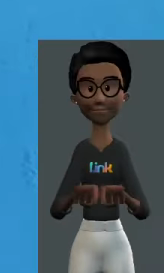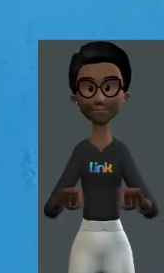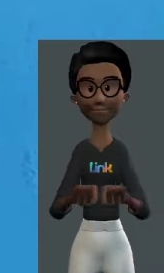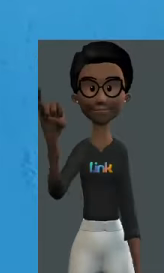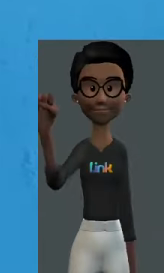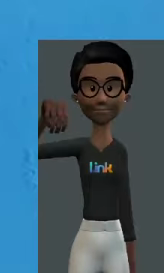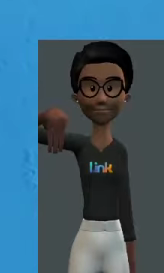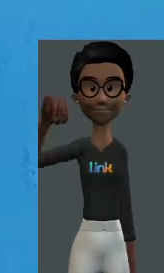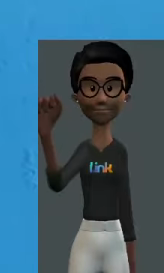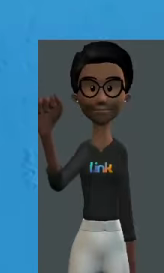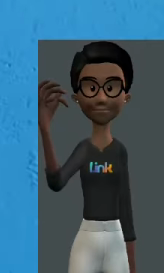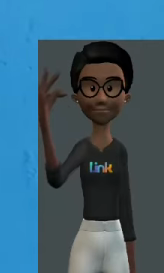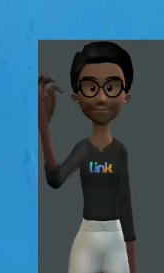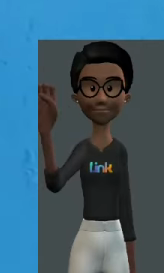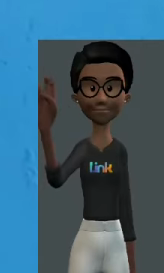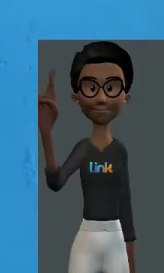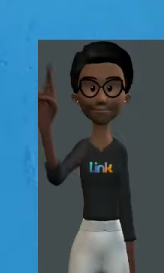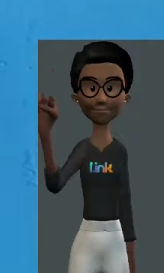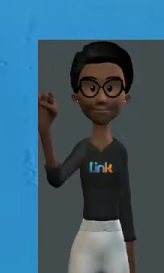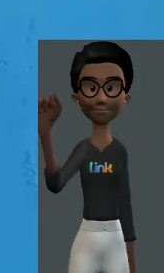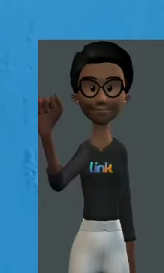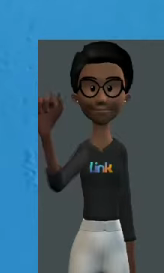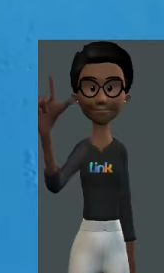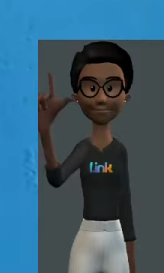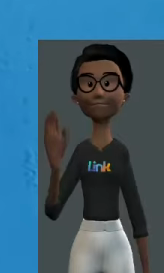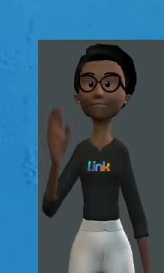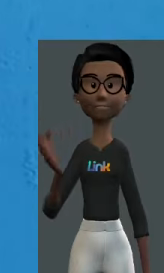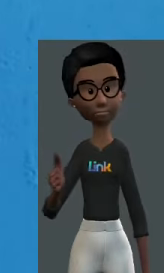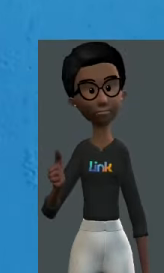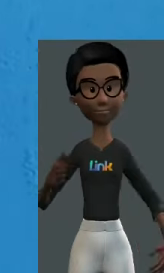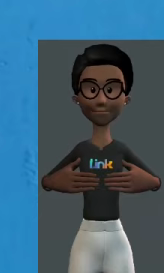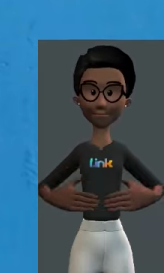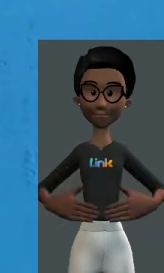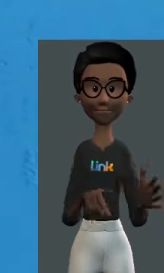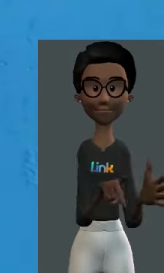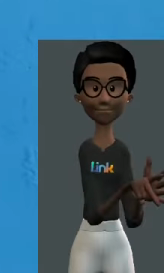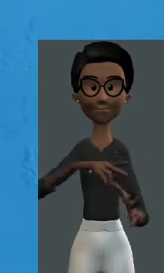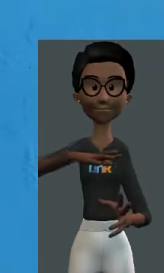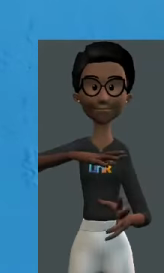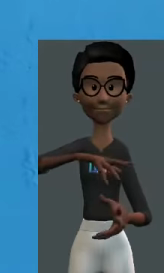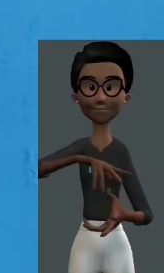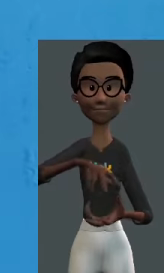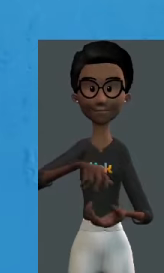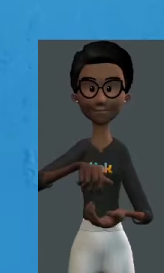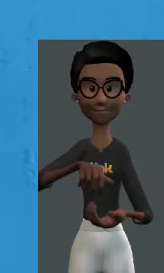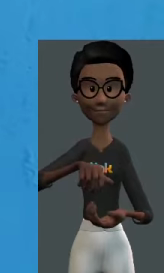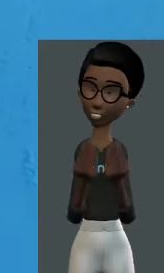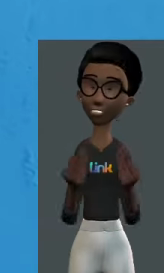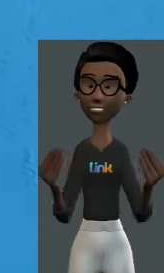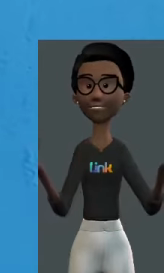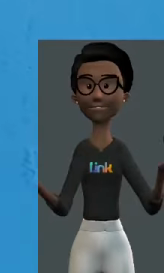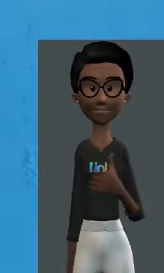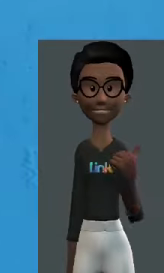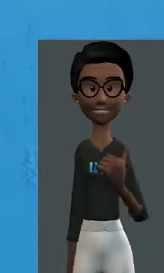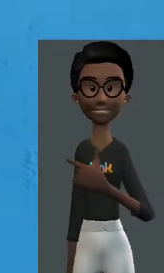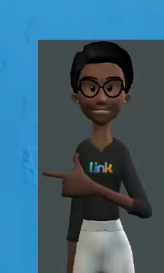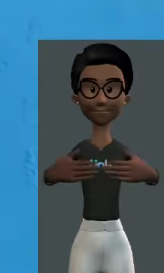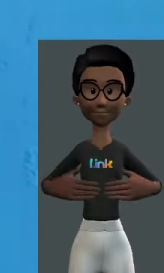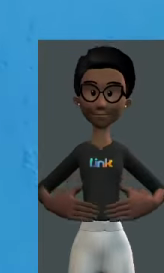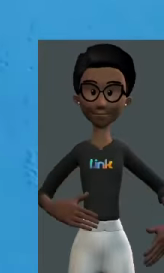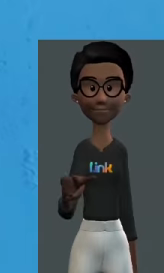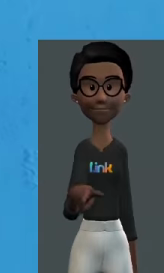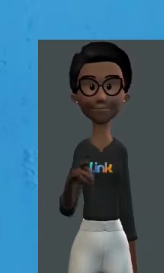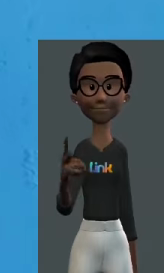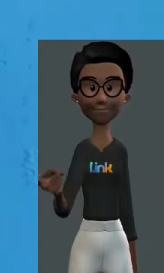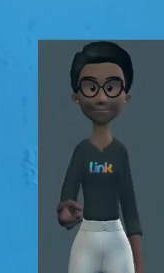por isso não ficou exatamente igual você queria, porque o mundo sensível é uma cópia do mundo das